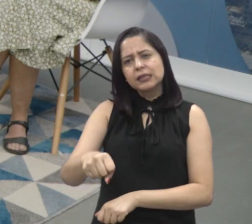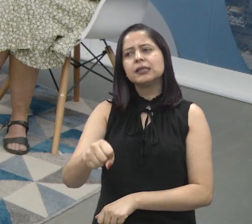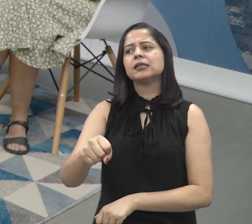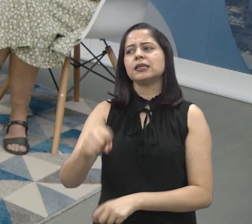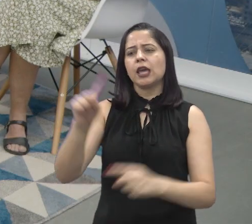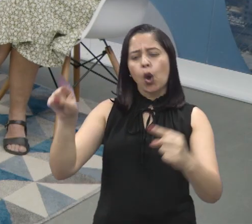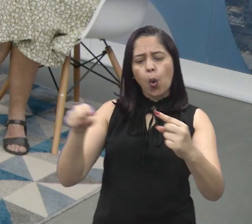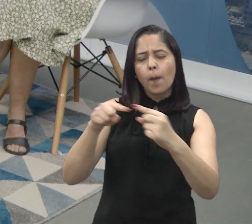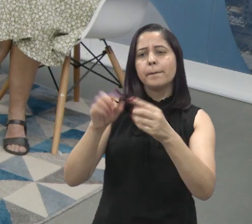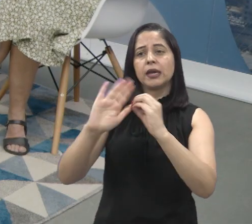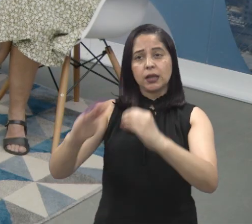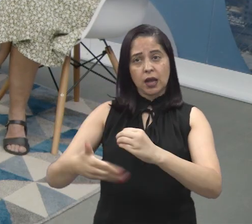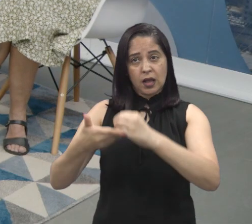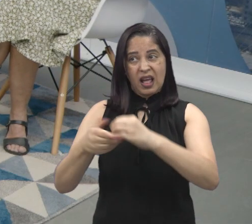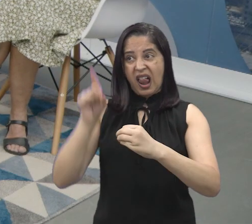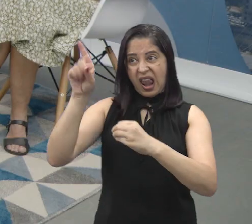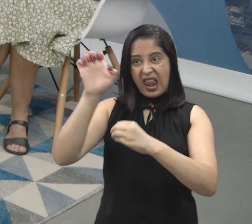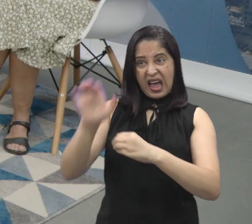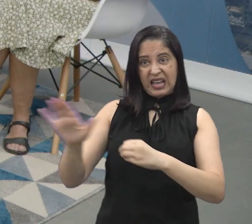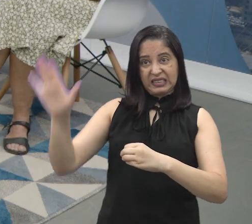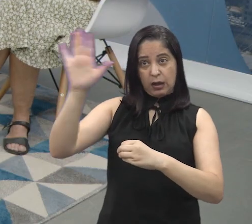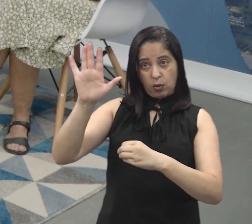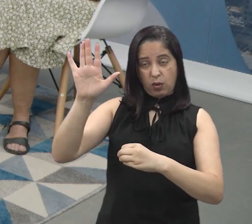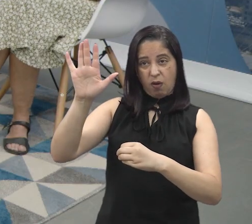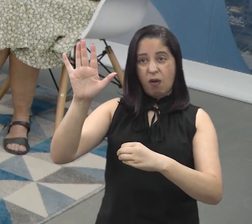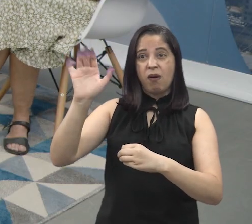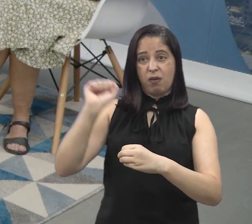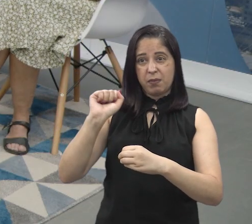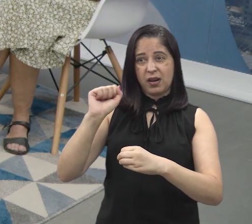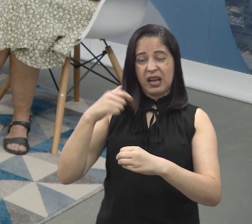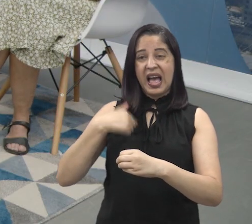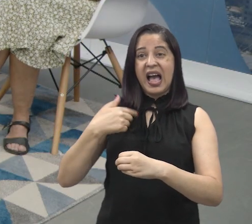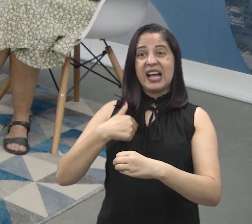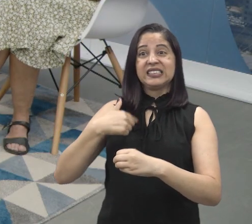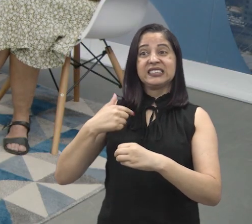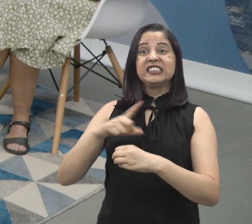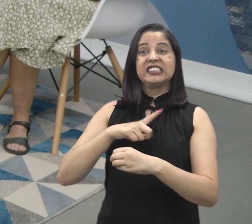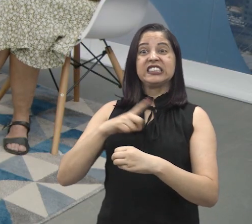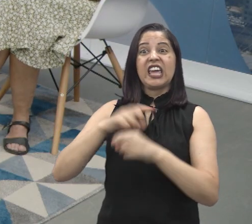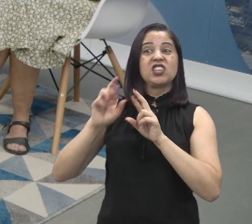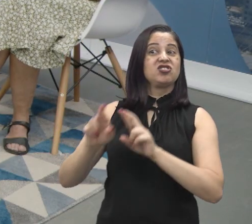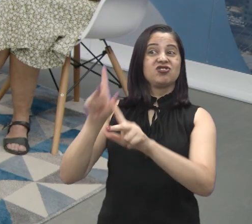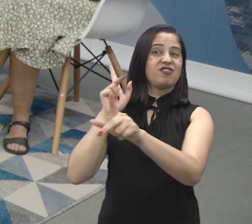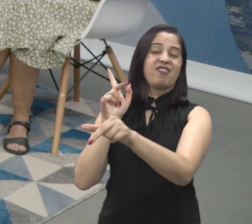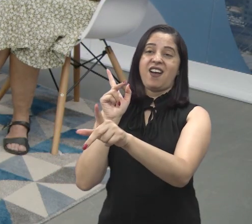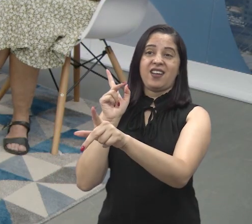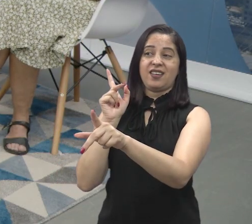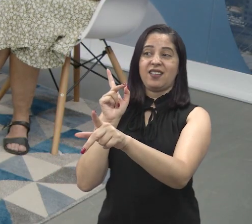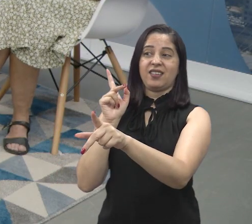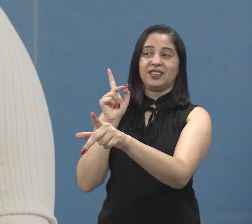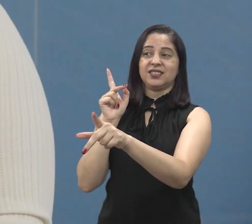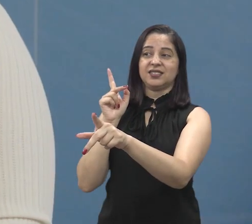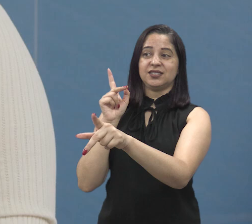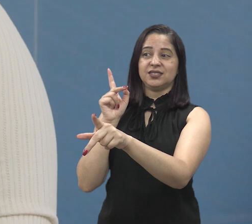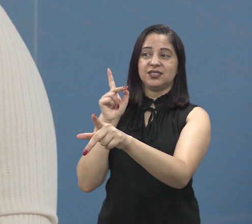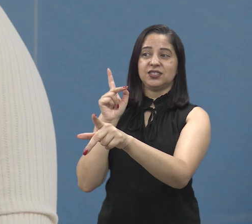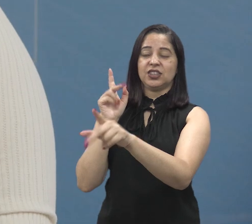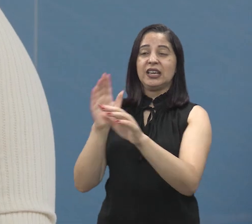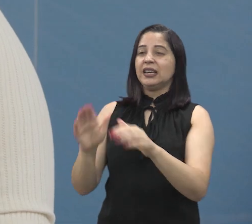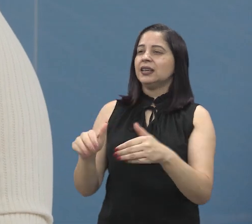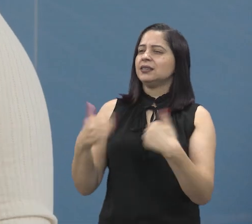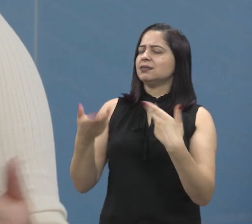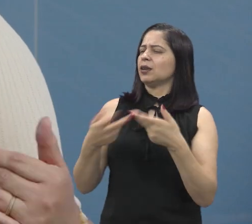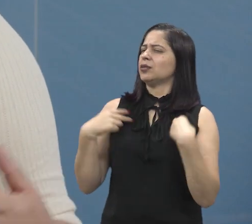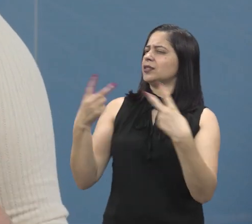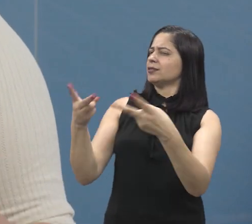olhar sustentável, porque a gente está vivenciando na Europa o overturismo. Então a gente já está aprendendo como não fazer,